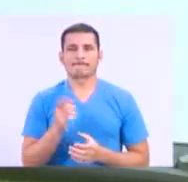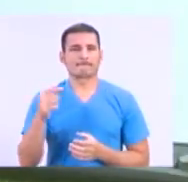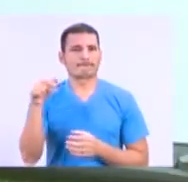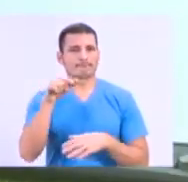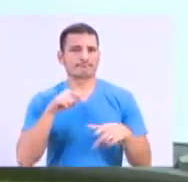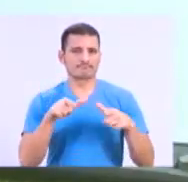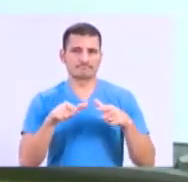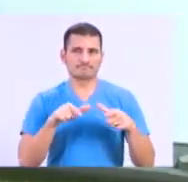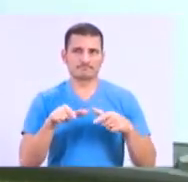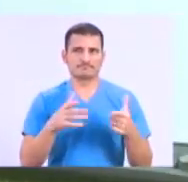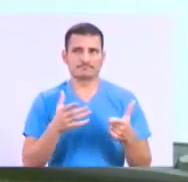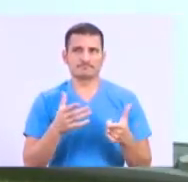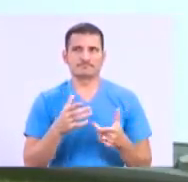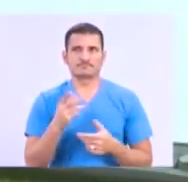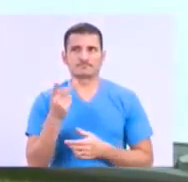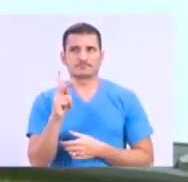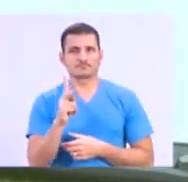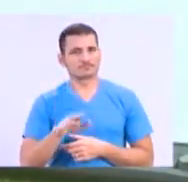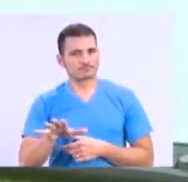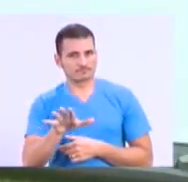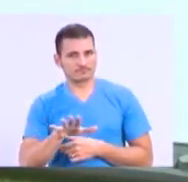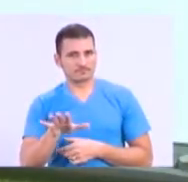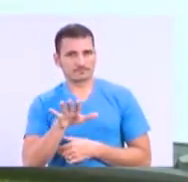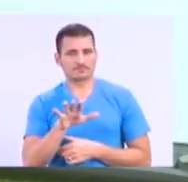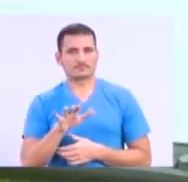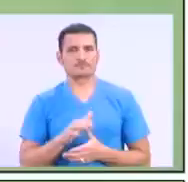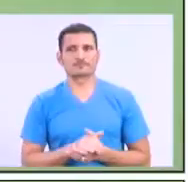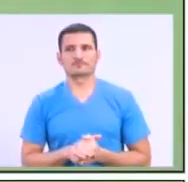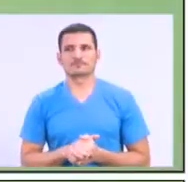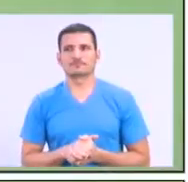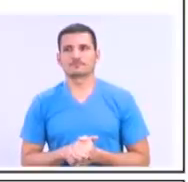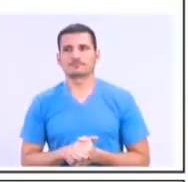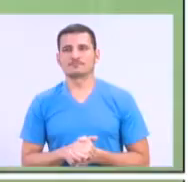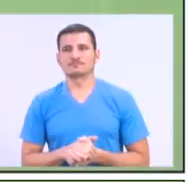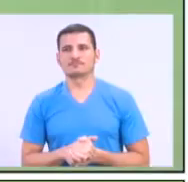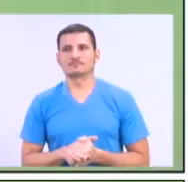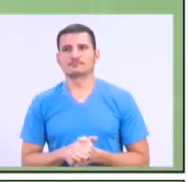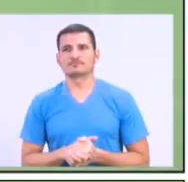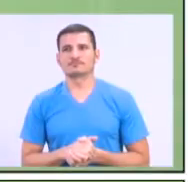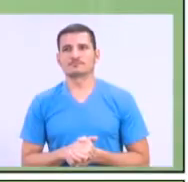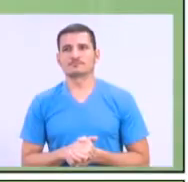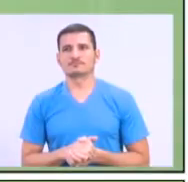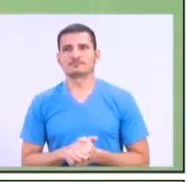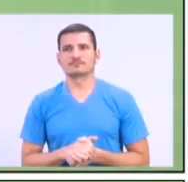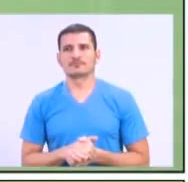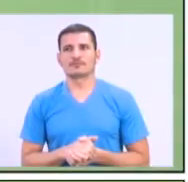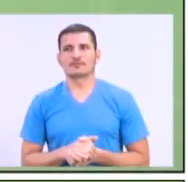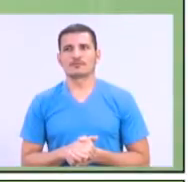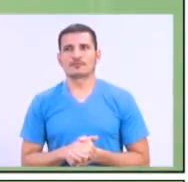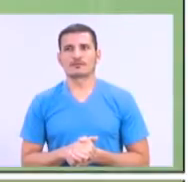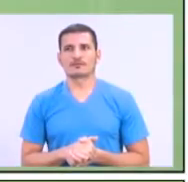trabalhar definitivamente no seu ambiente.